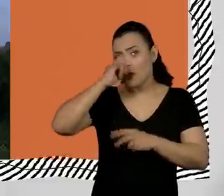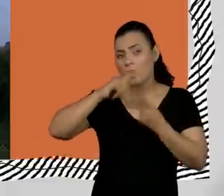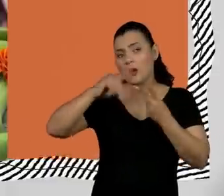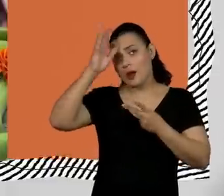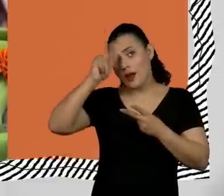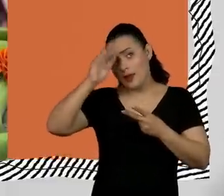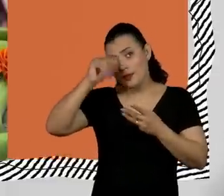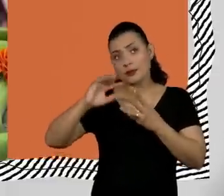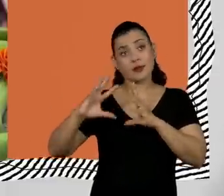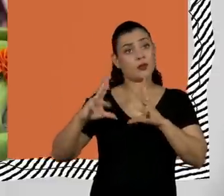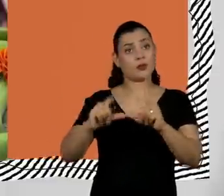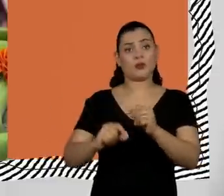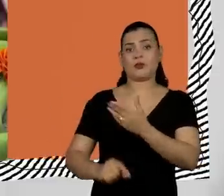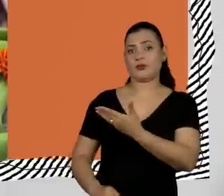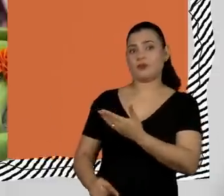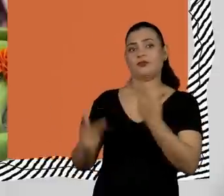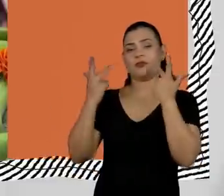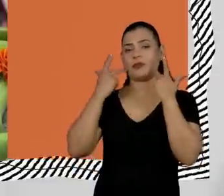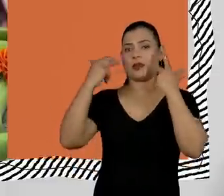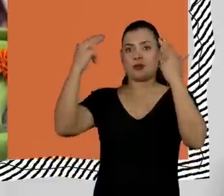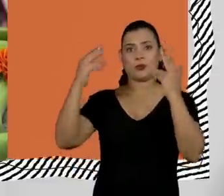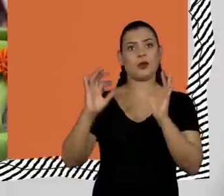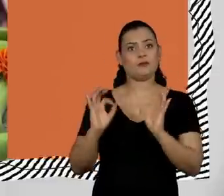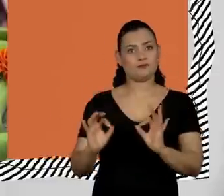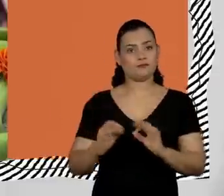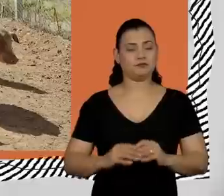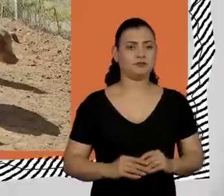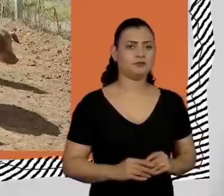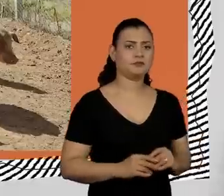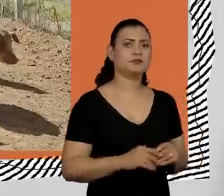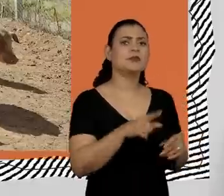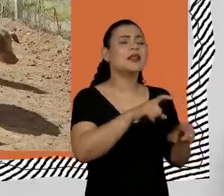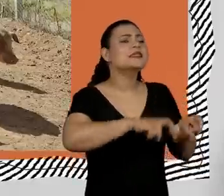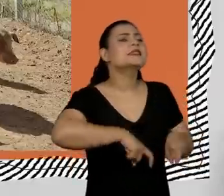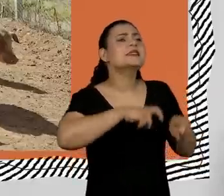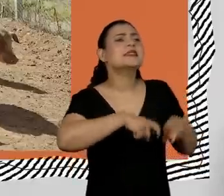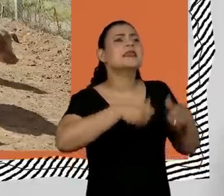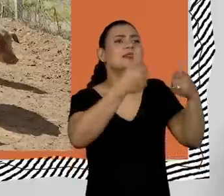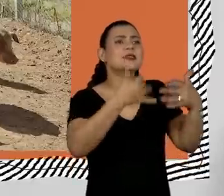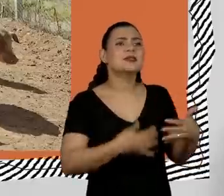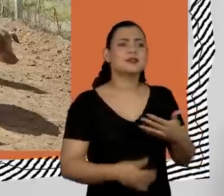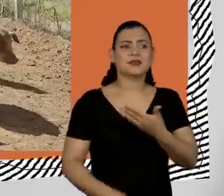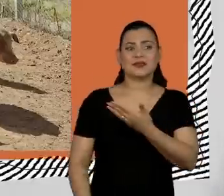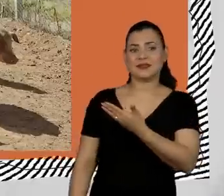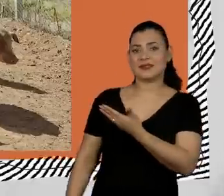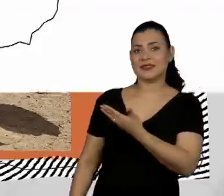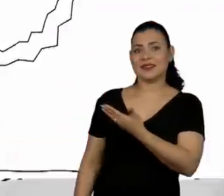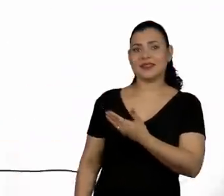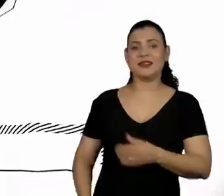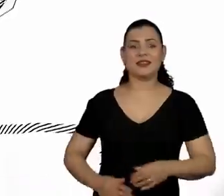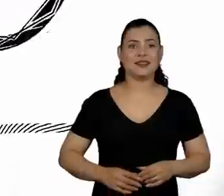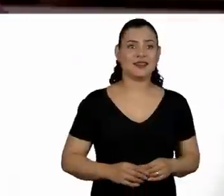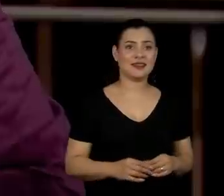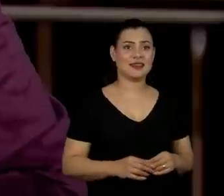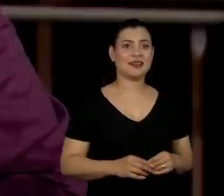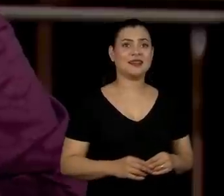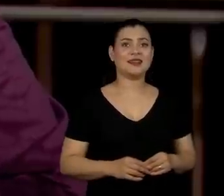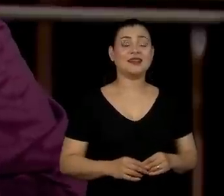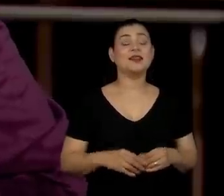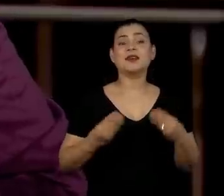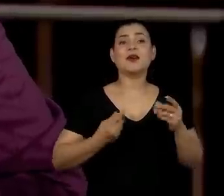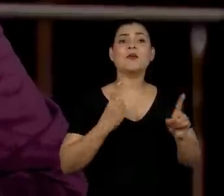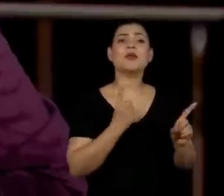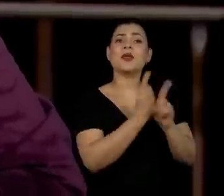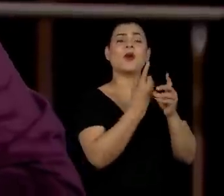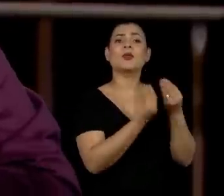tudo vem é Tudo Orgânico vamos falar desse sítio aí do Jefinho como que foi esse